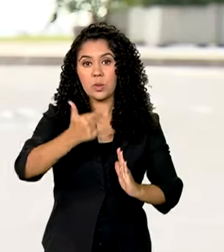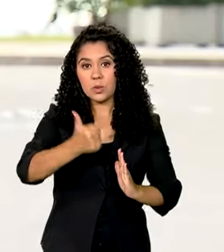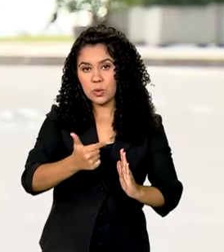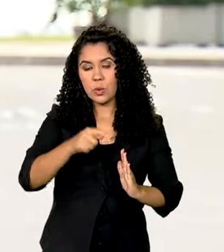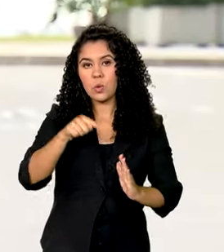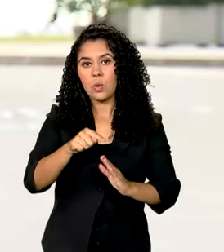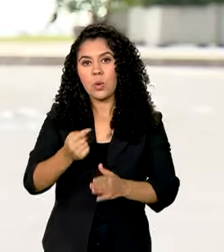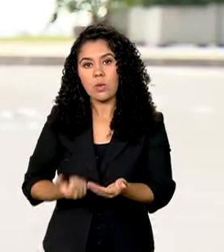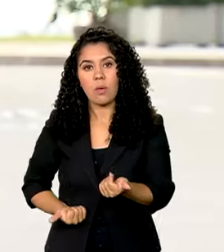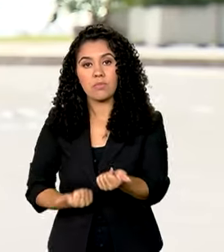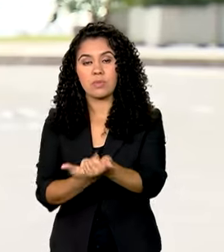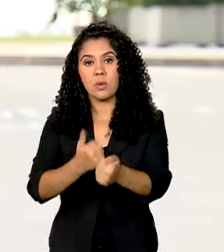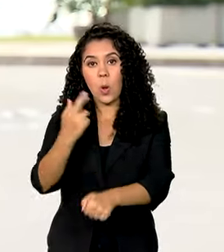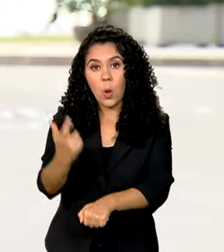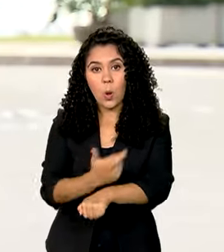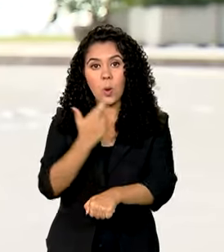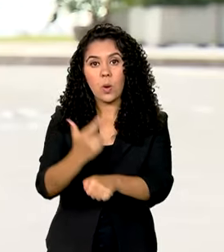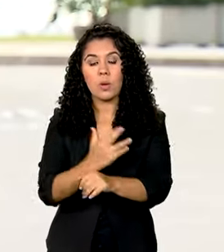com